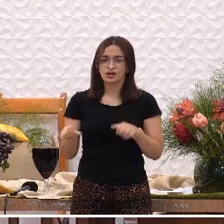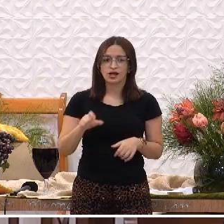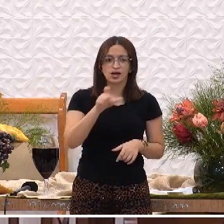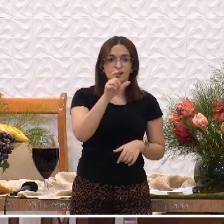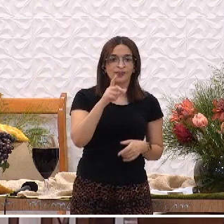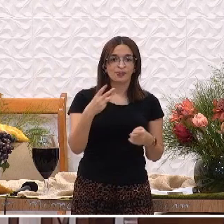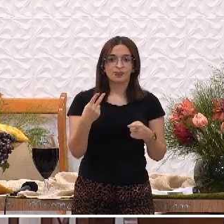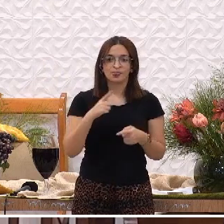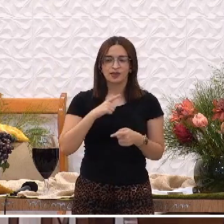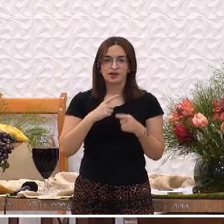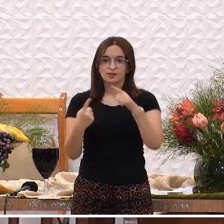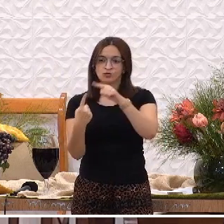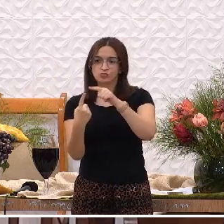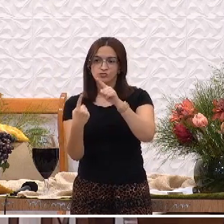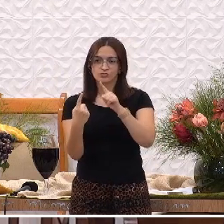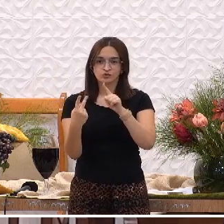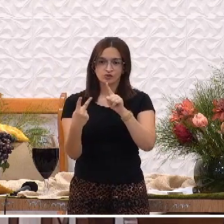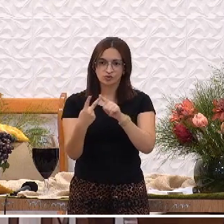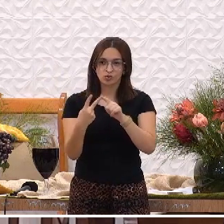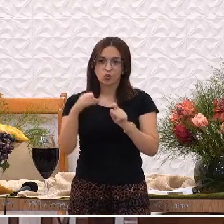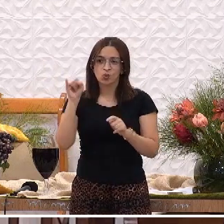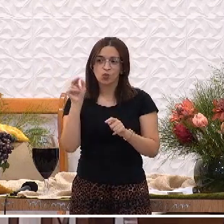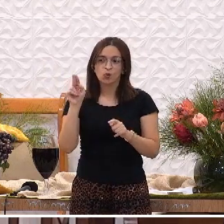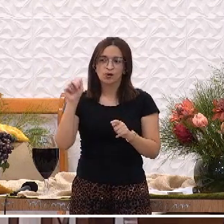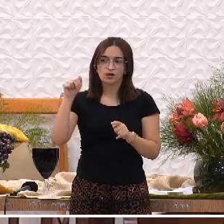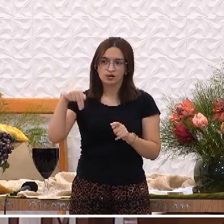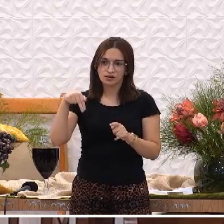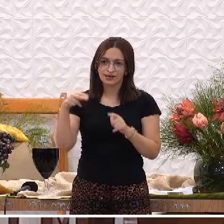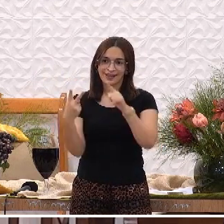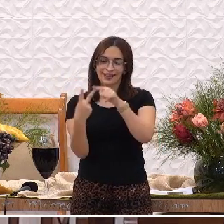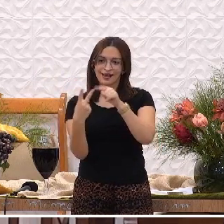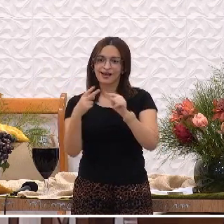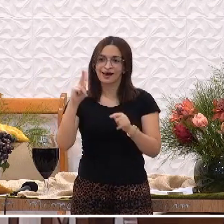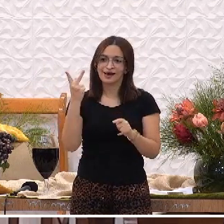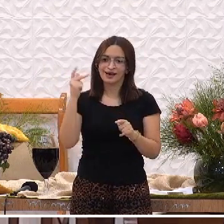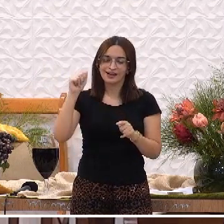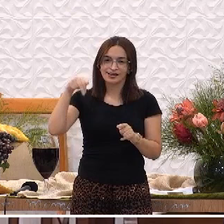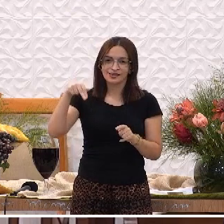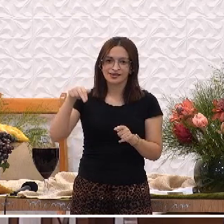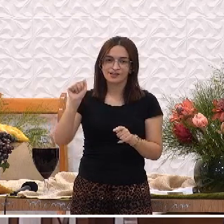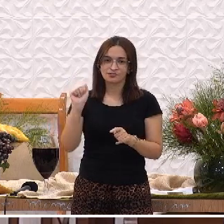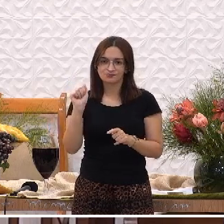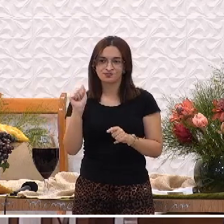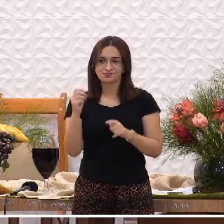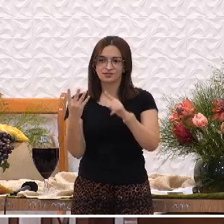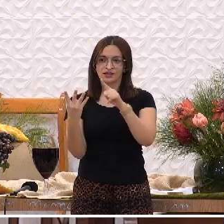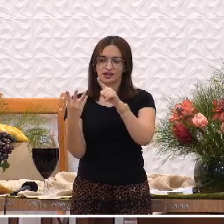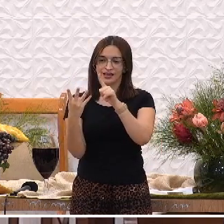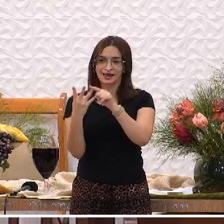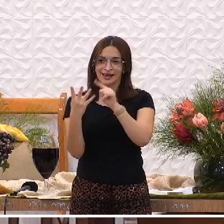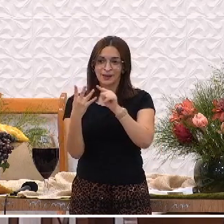a Hannah, e Bia e Anne estão fazendo a supervisão, né, com a gente, então vocês podem procurar tanto nós quatro como Bia e